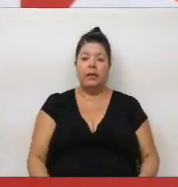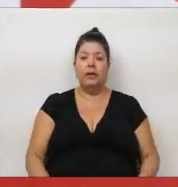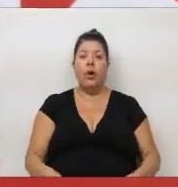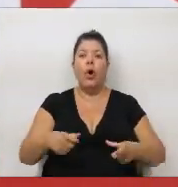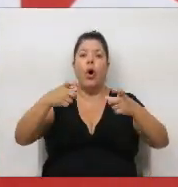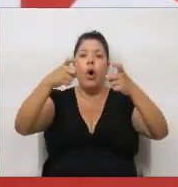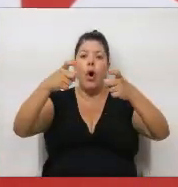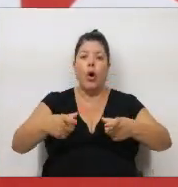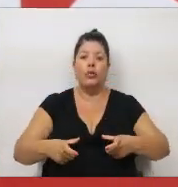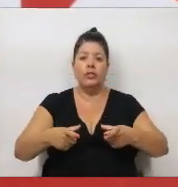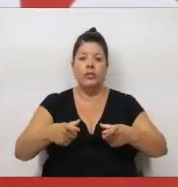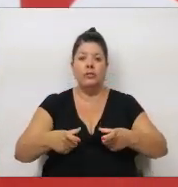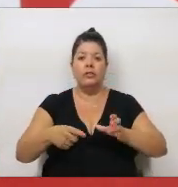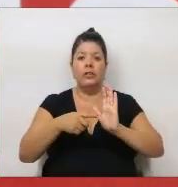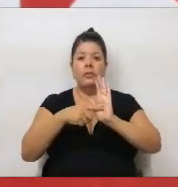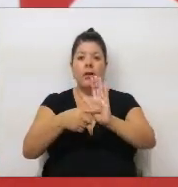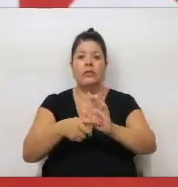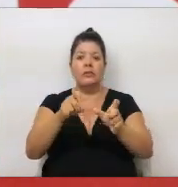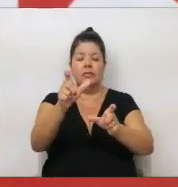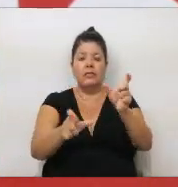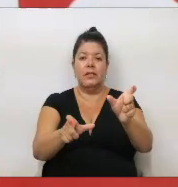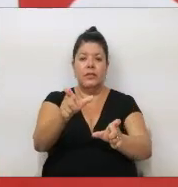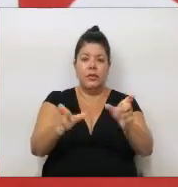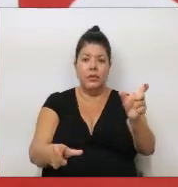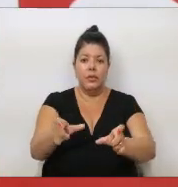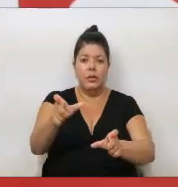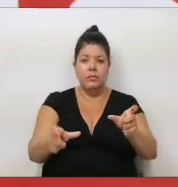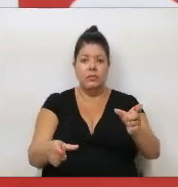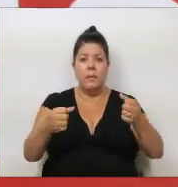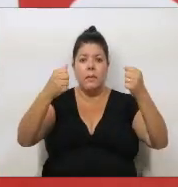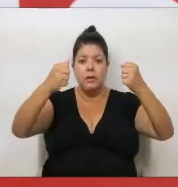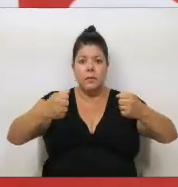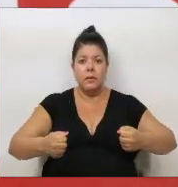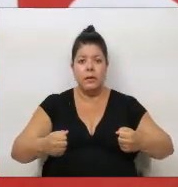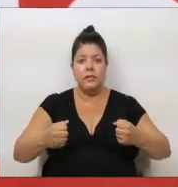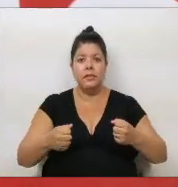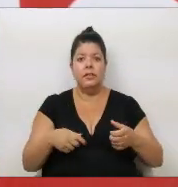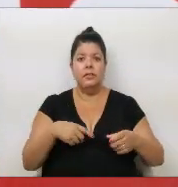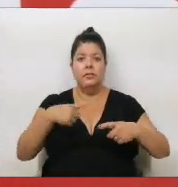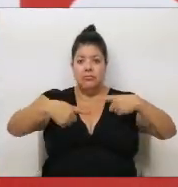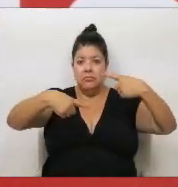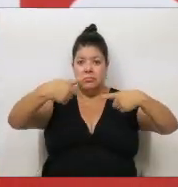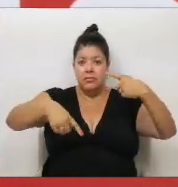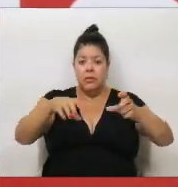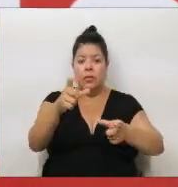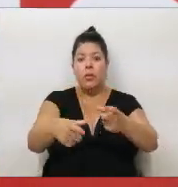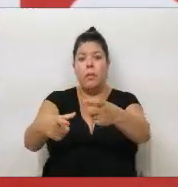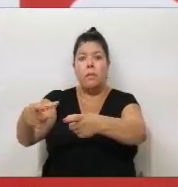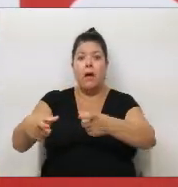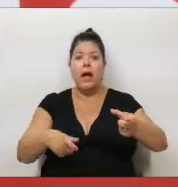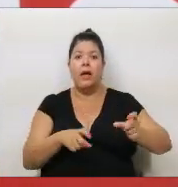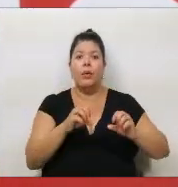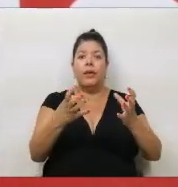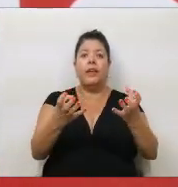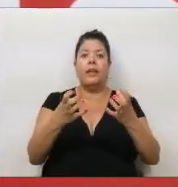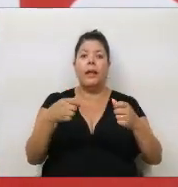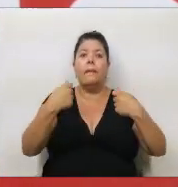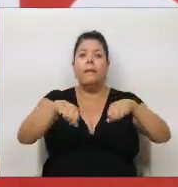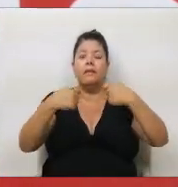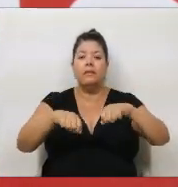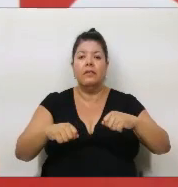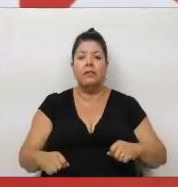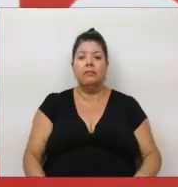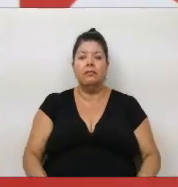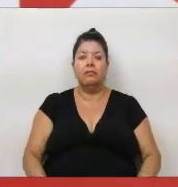se proporciona para a população a possibilidade de ela discutir lá no seu bairro o que ela quer e precisa?